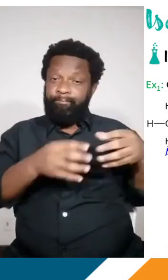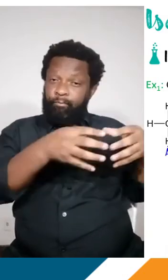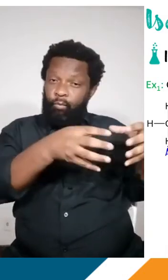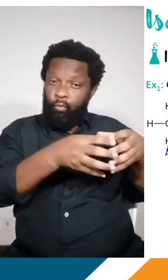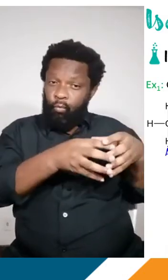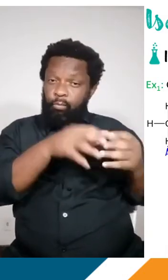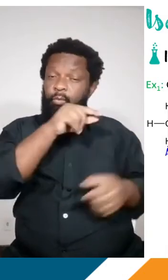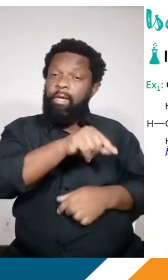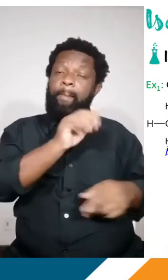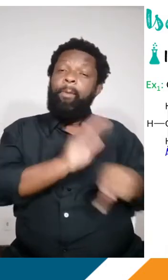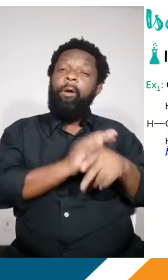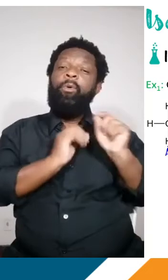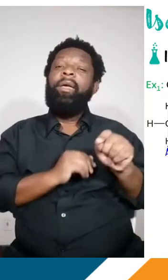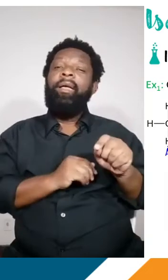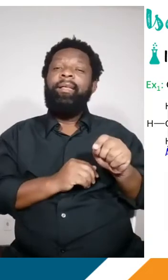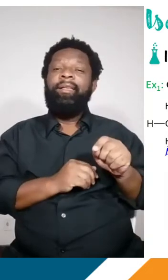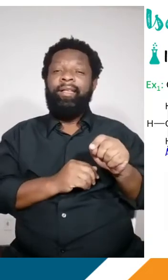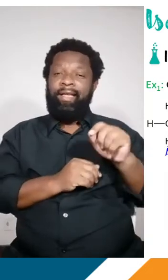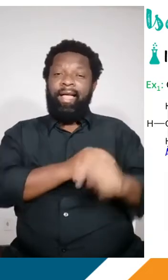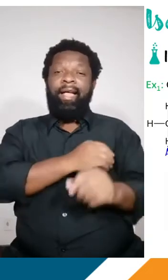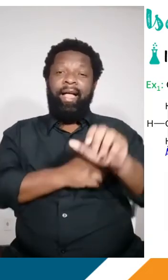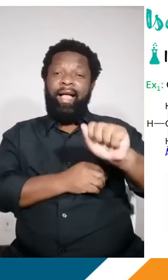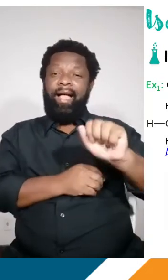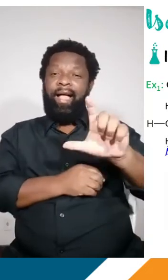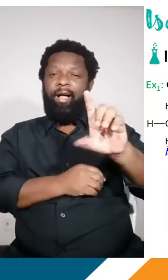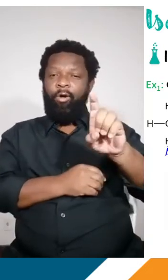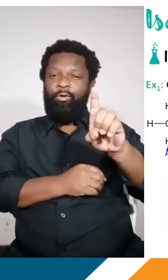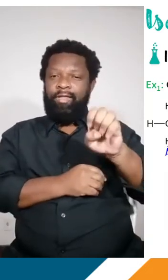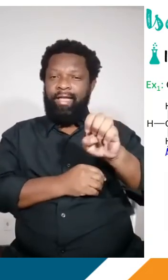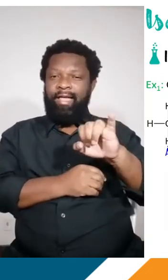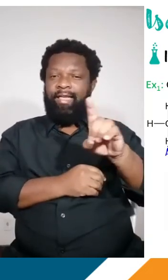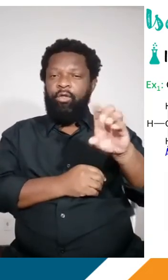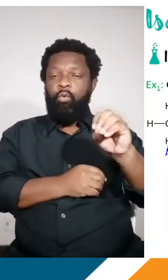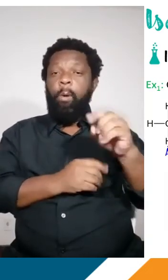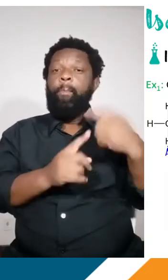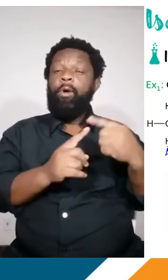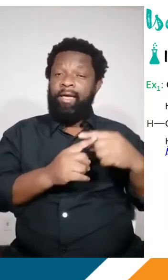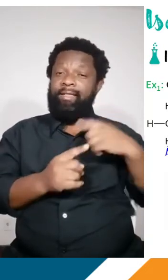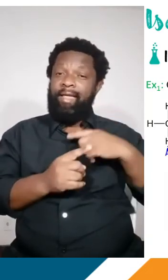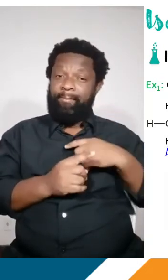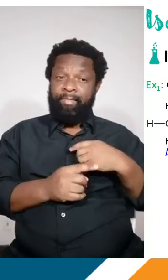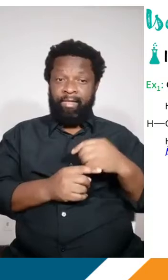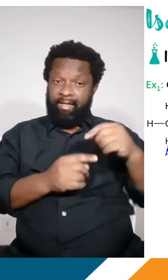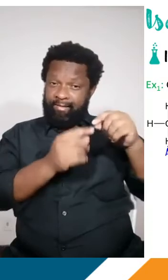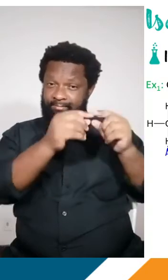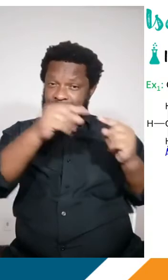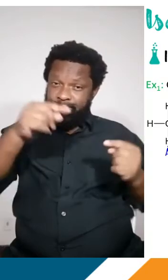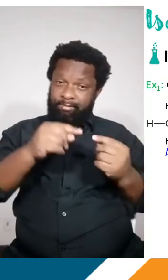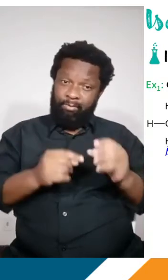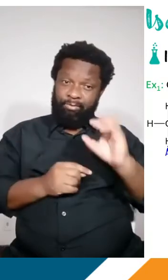funcional característico da função aldeído, porque eu tenho uma C-O na